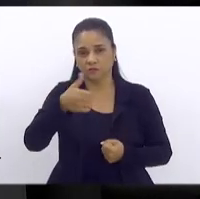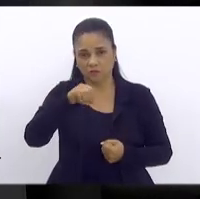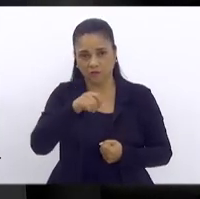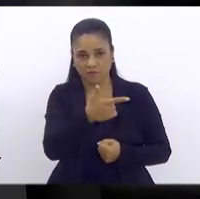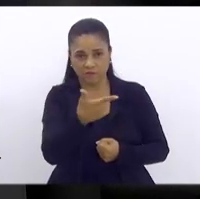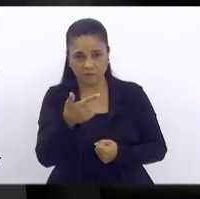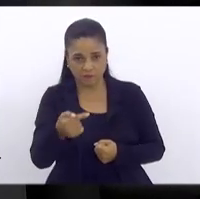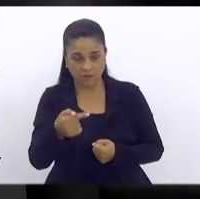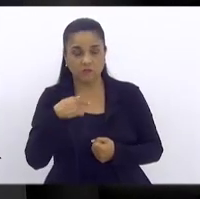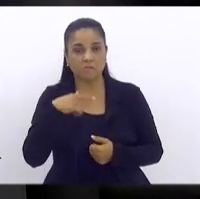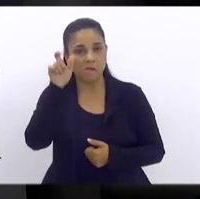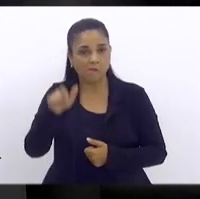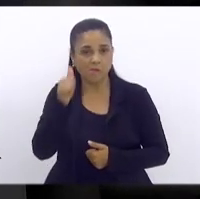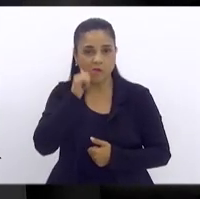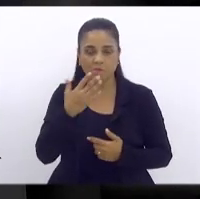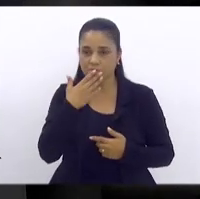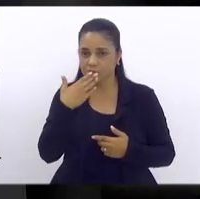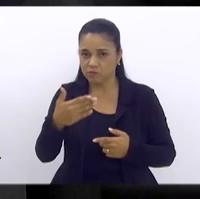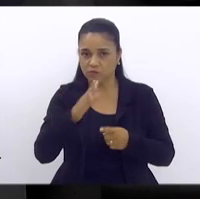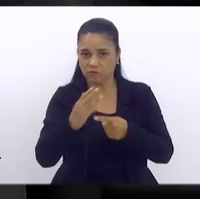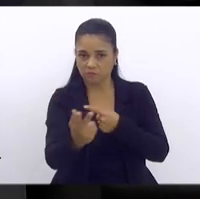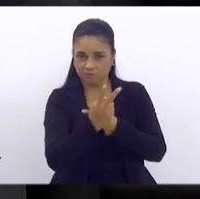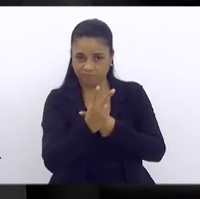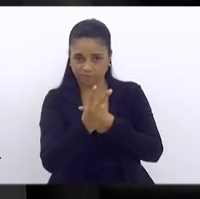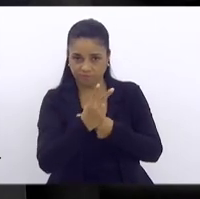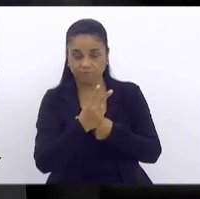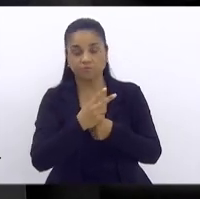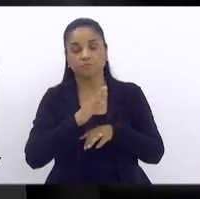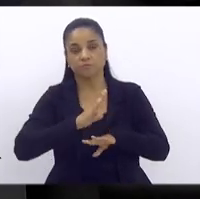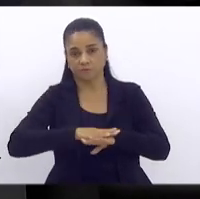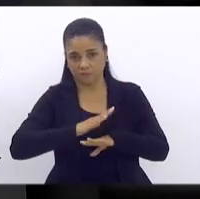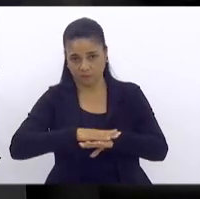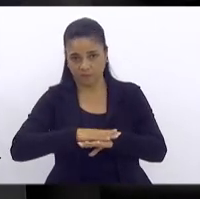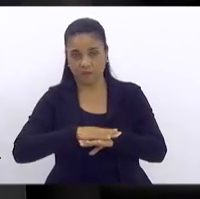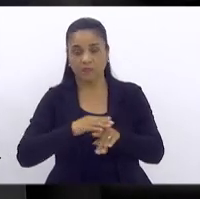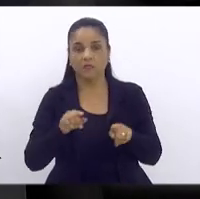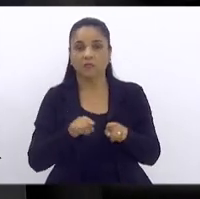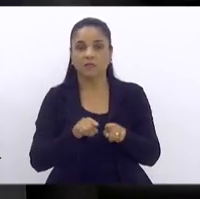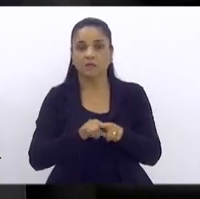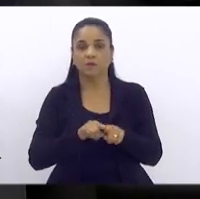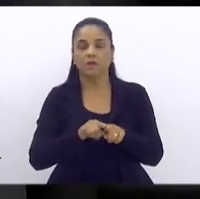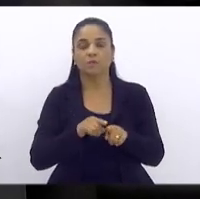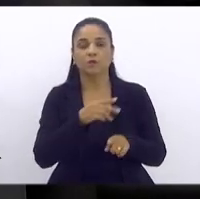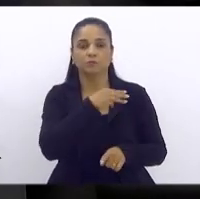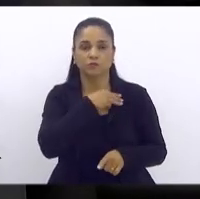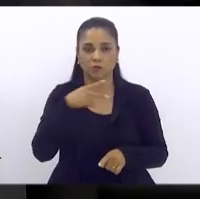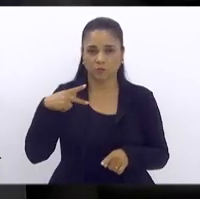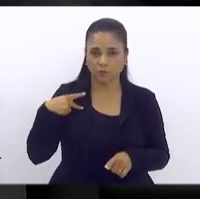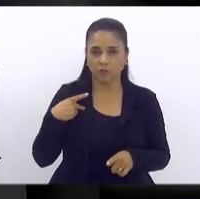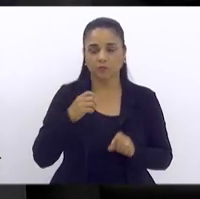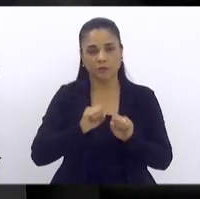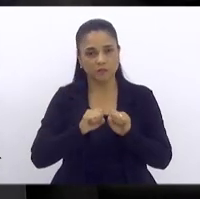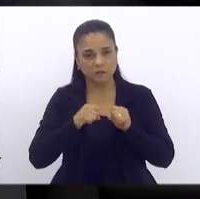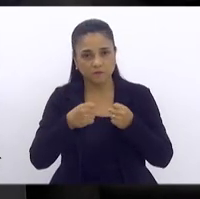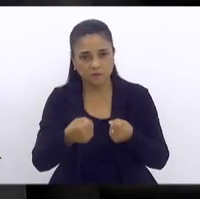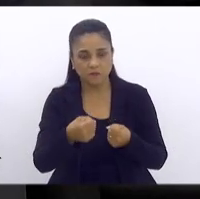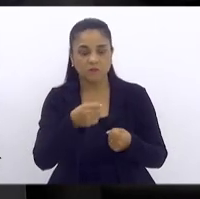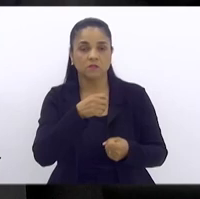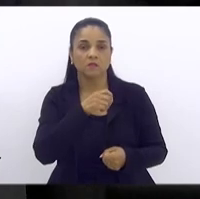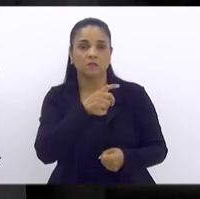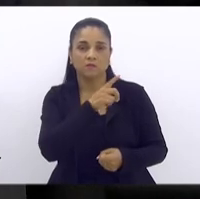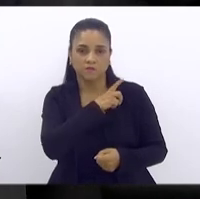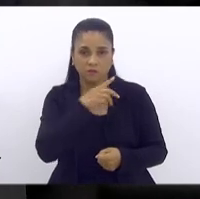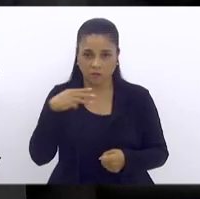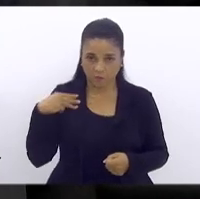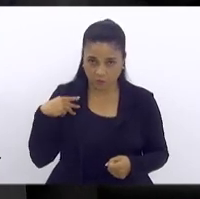ela pode pedir a medida protetiva por si mesma, mas também pelo Ministério Público, pela Defensoria, pela Polícia, mas ela mesma